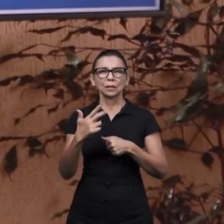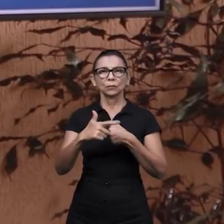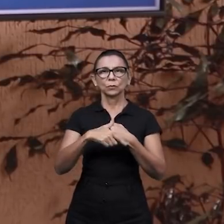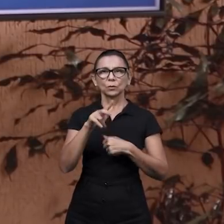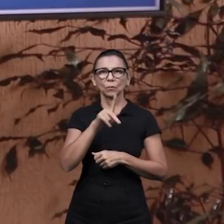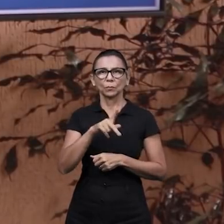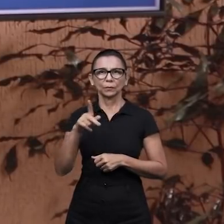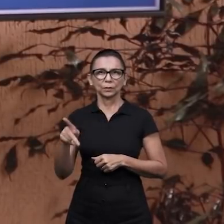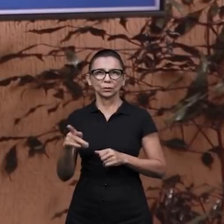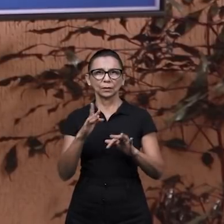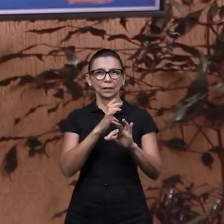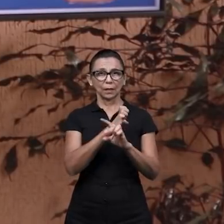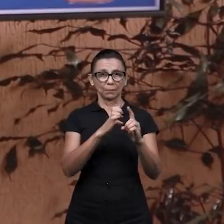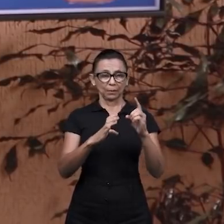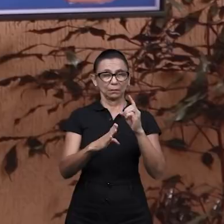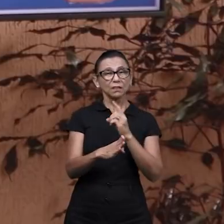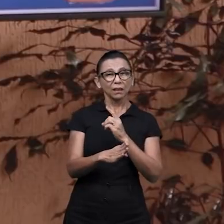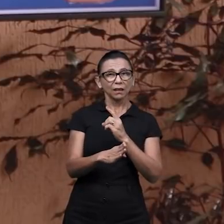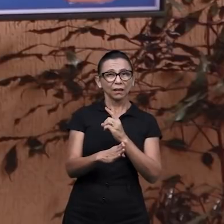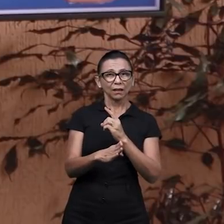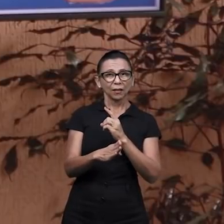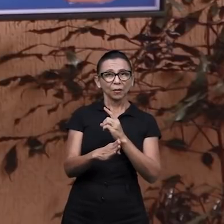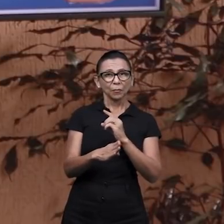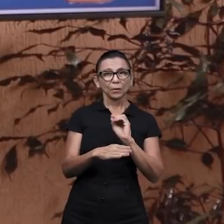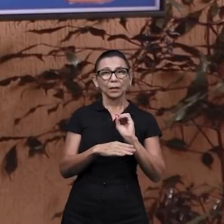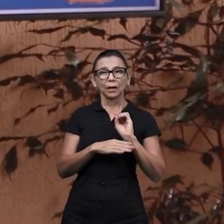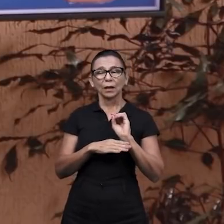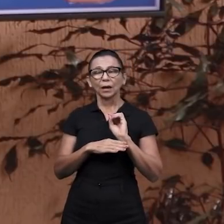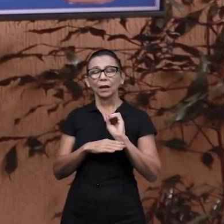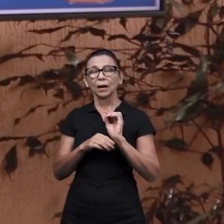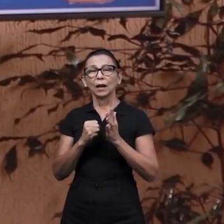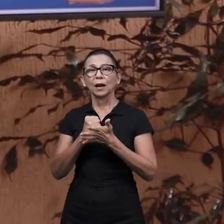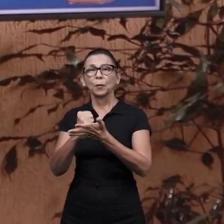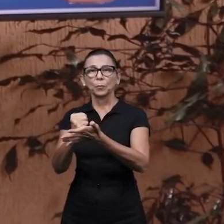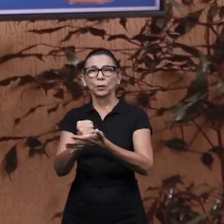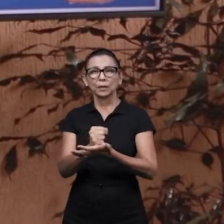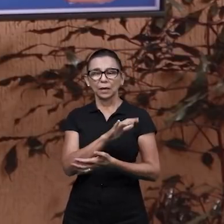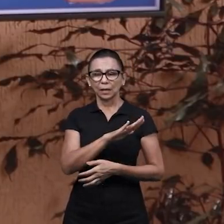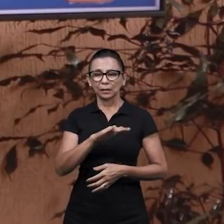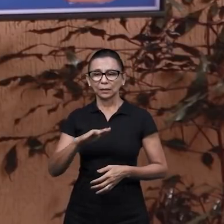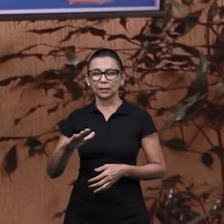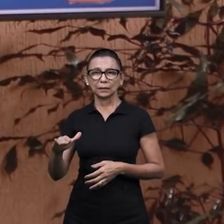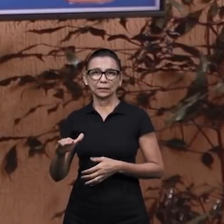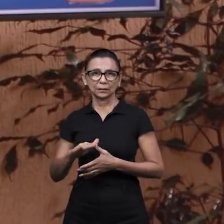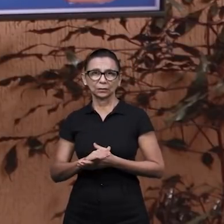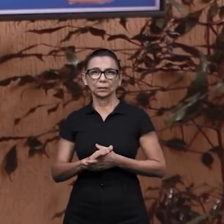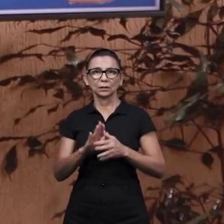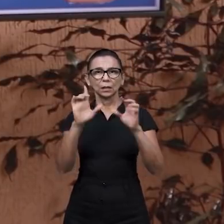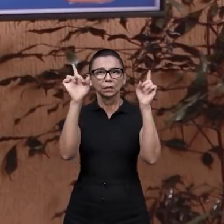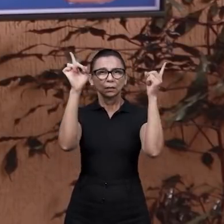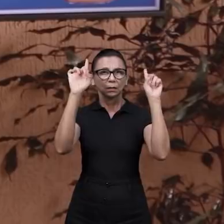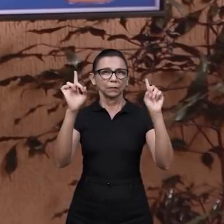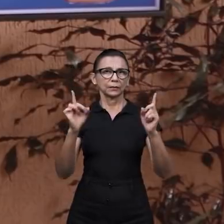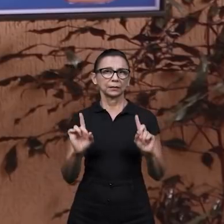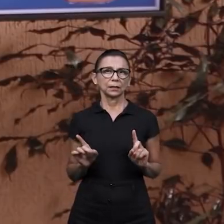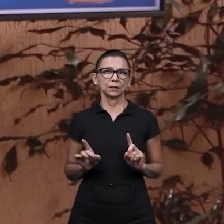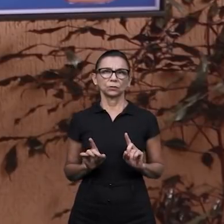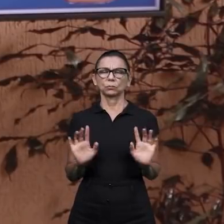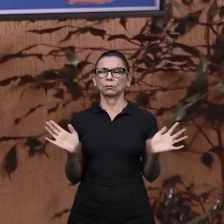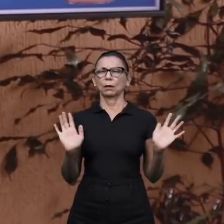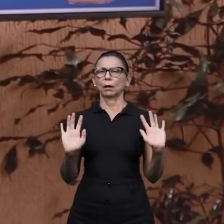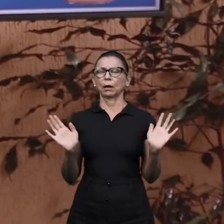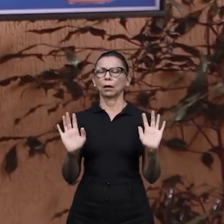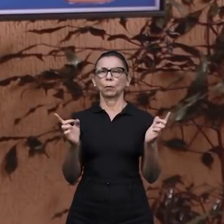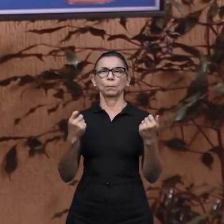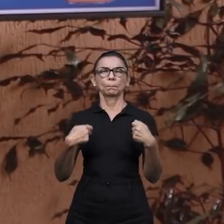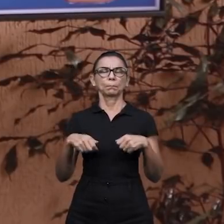deficiência? Não, não é preciso. Não é requisito para nós sermos profissionais.